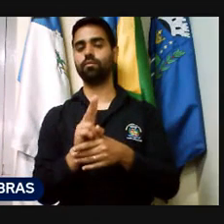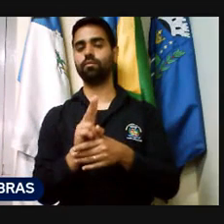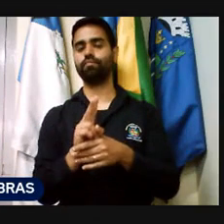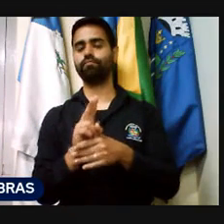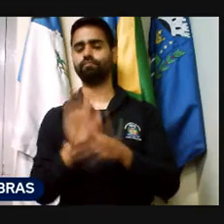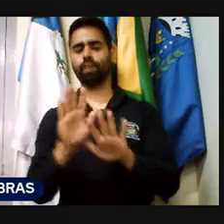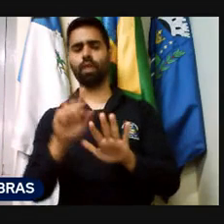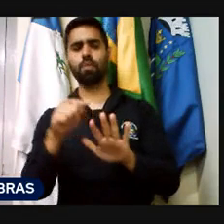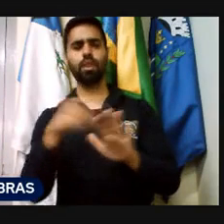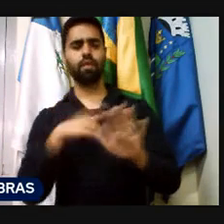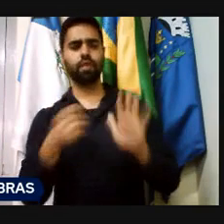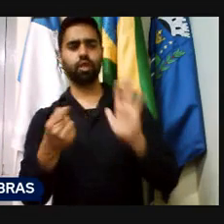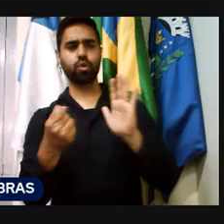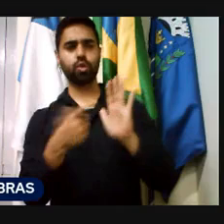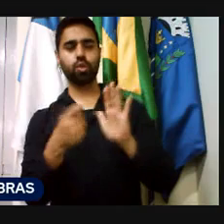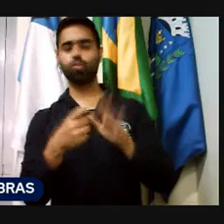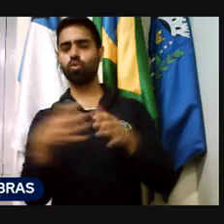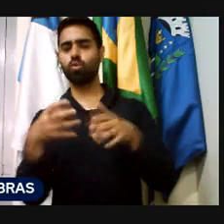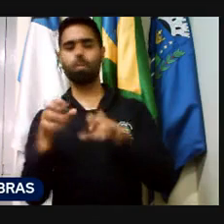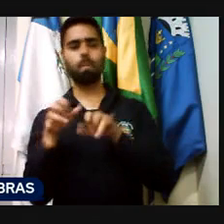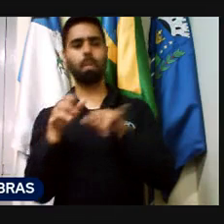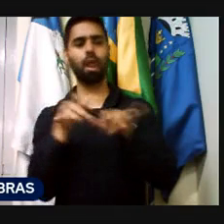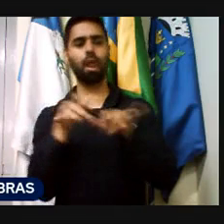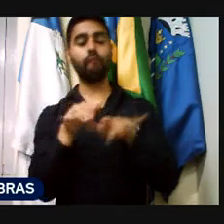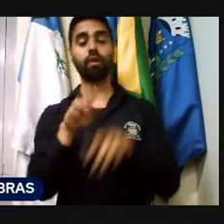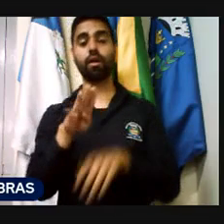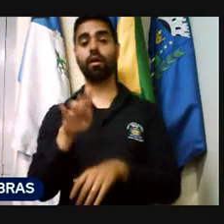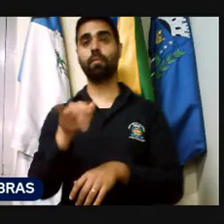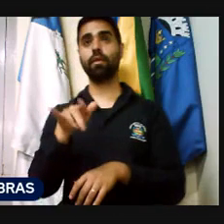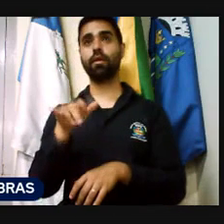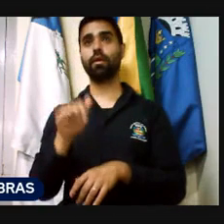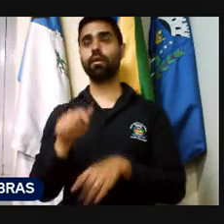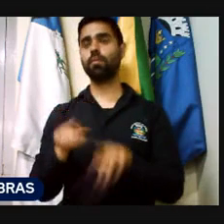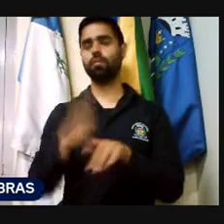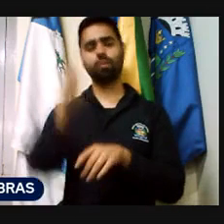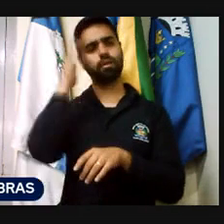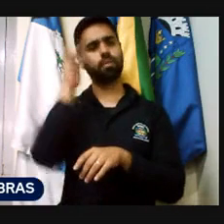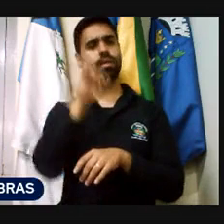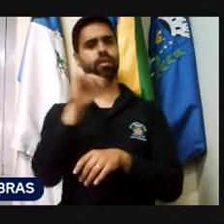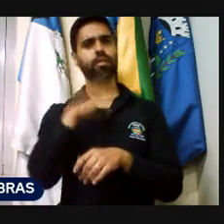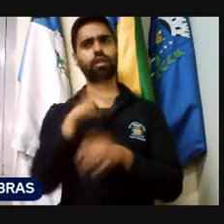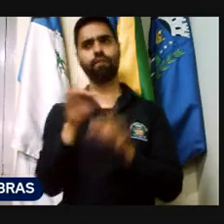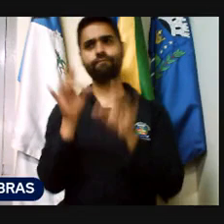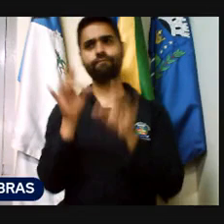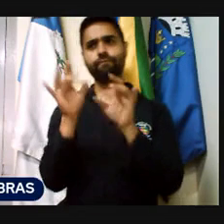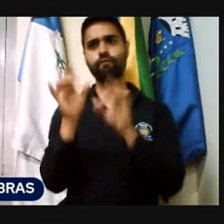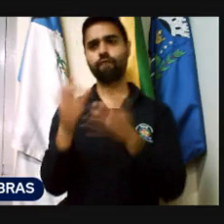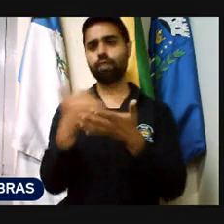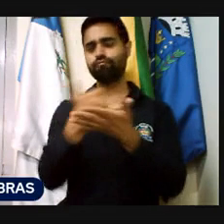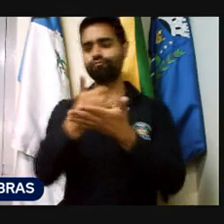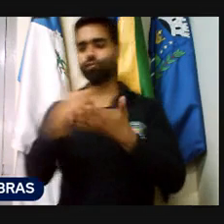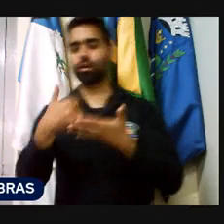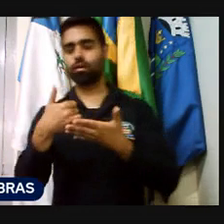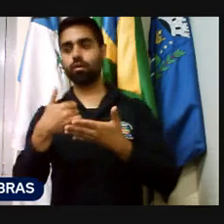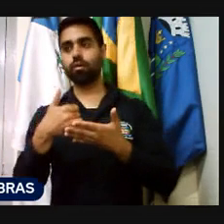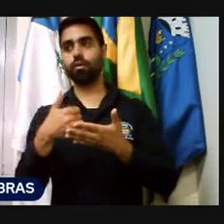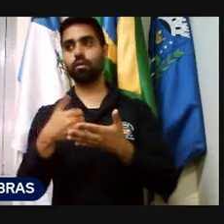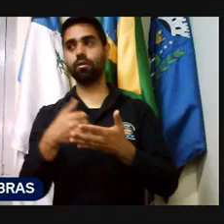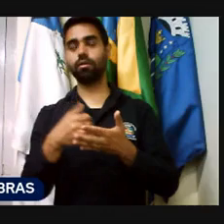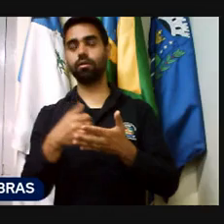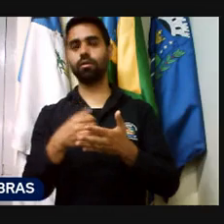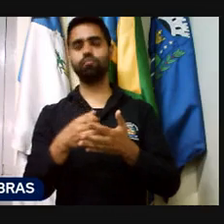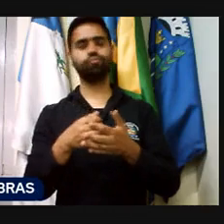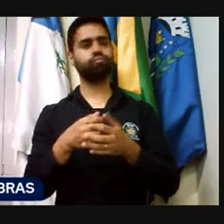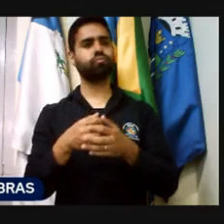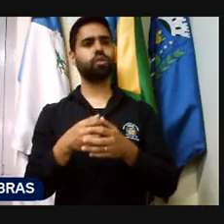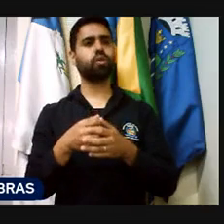denúncias, a guarnição procedeu à localidade do bairro Biquim, Santa Rosa 2, a fim de verificar tráfico ilícito de entorpecentes. Na primeira incursão no